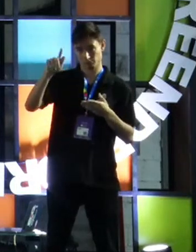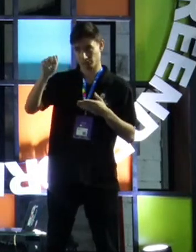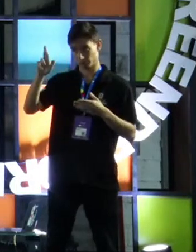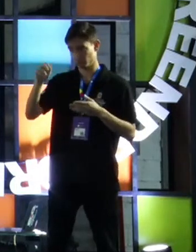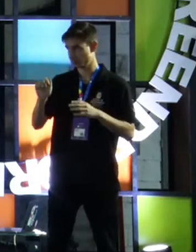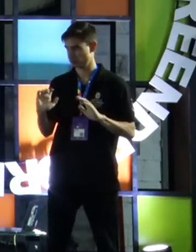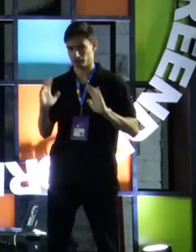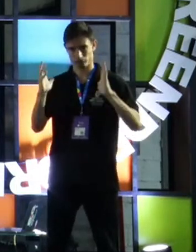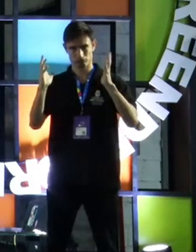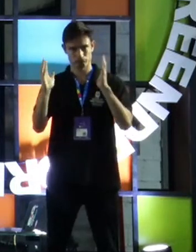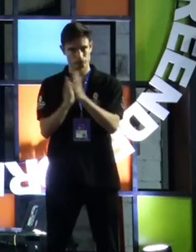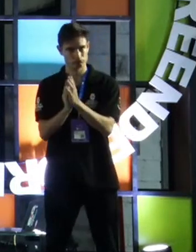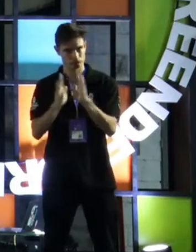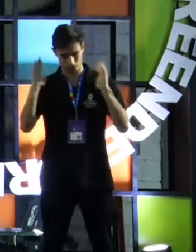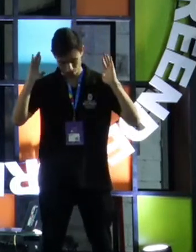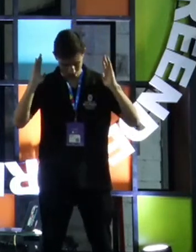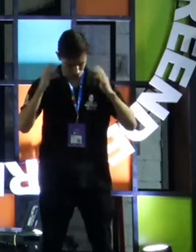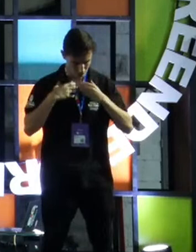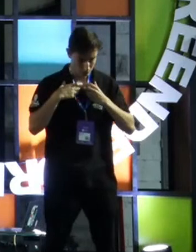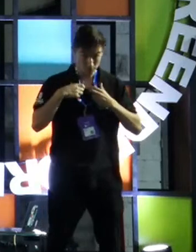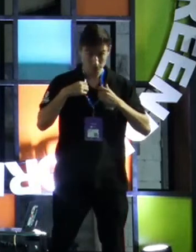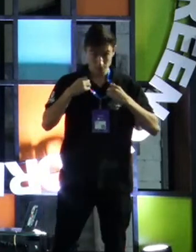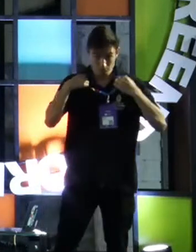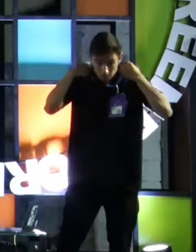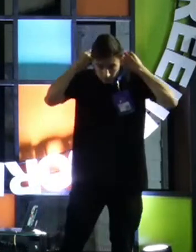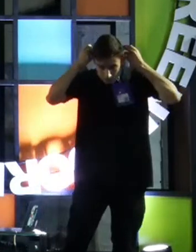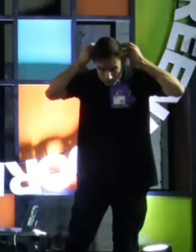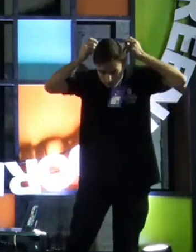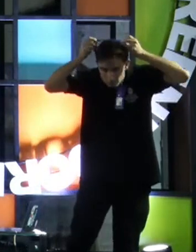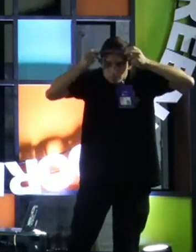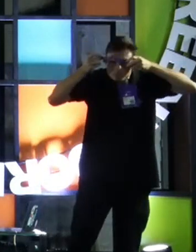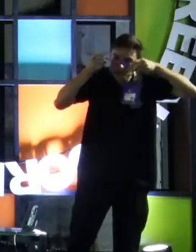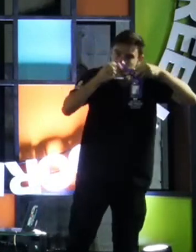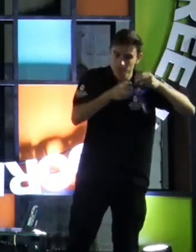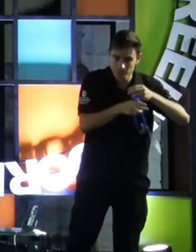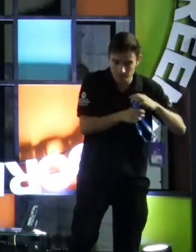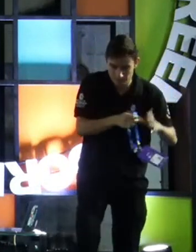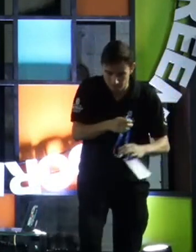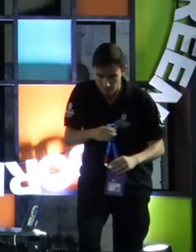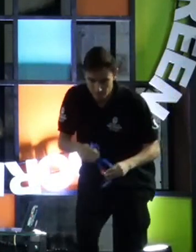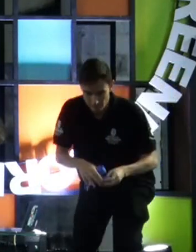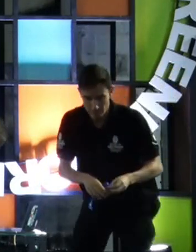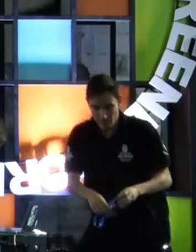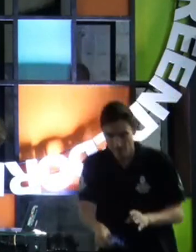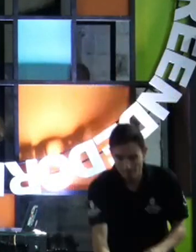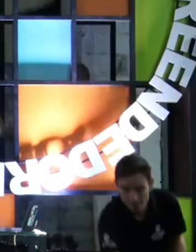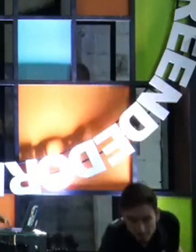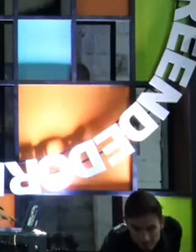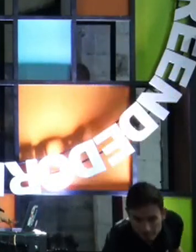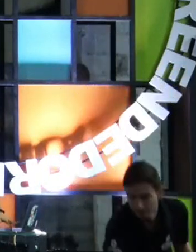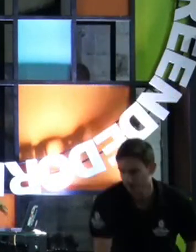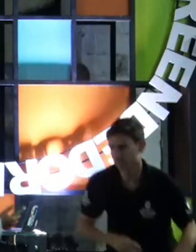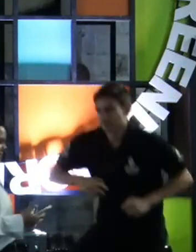Uma salva de palmas, por favor. Obrigado. Olá, galera. Beleza?